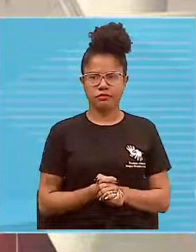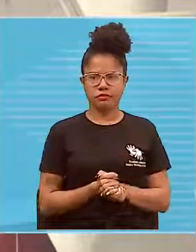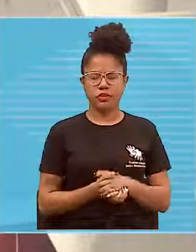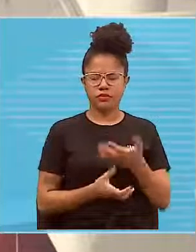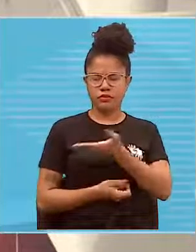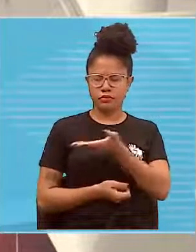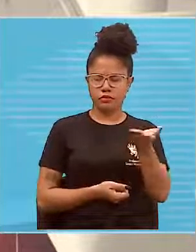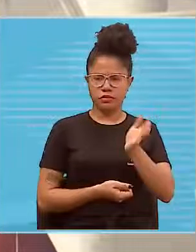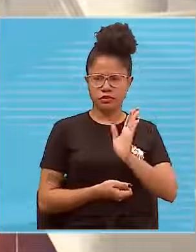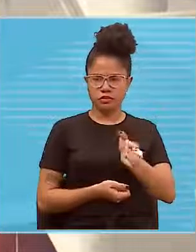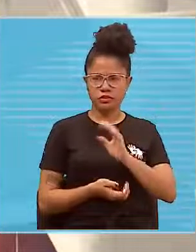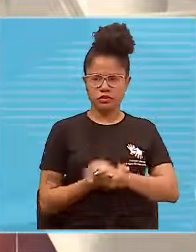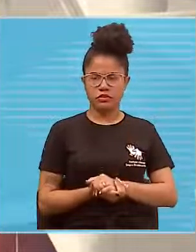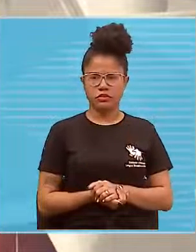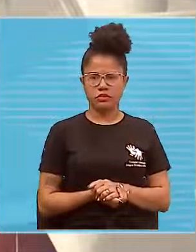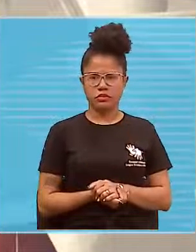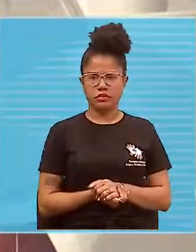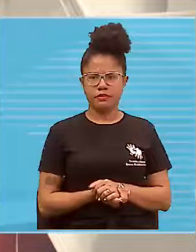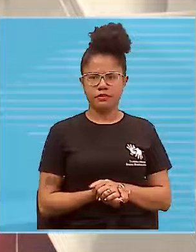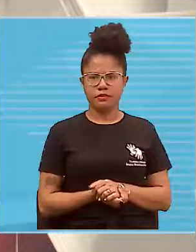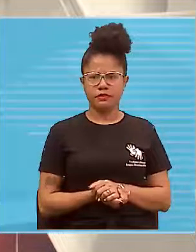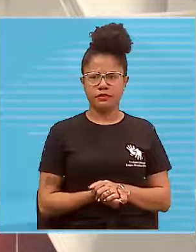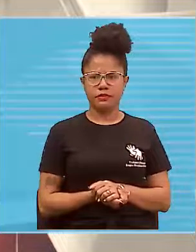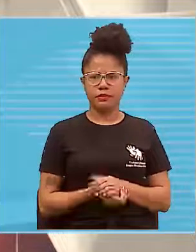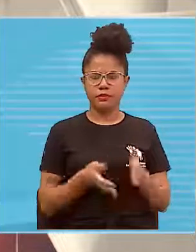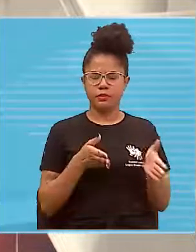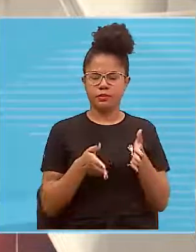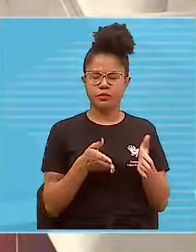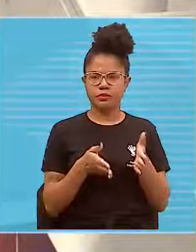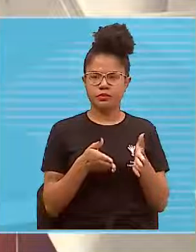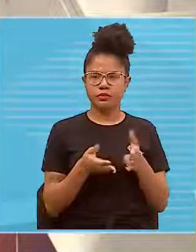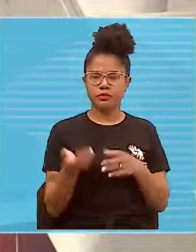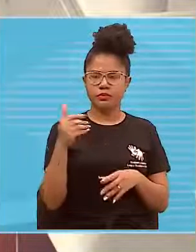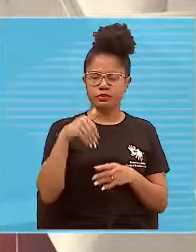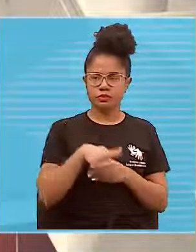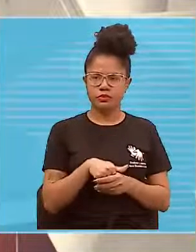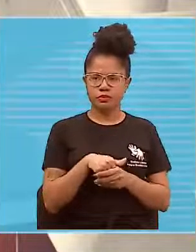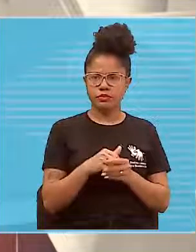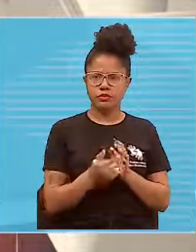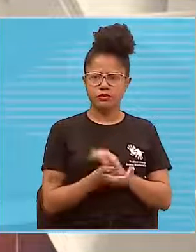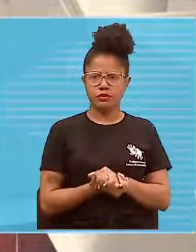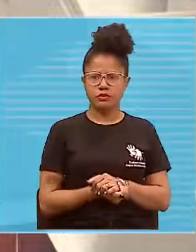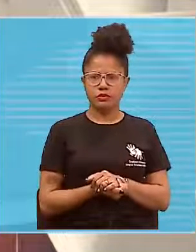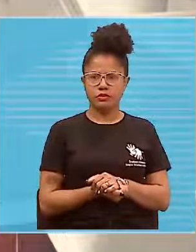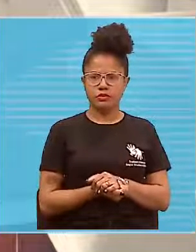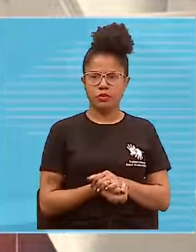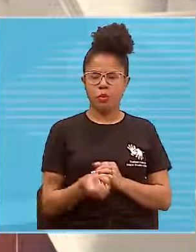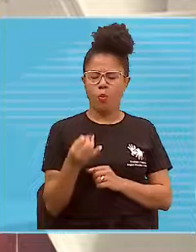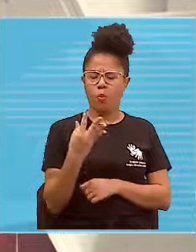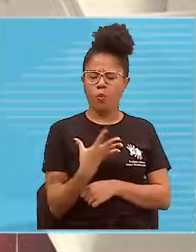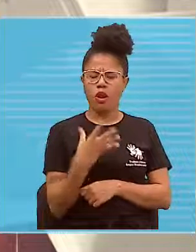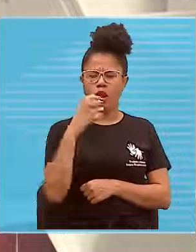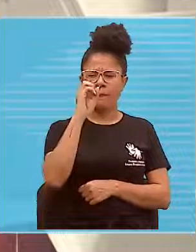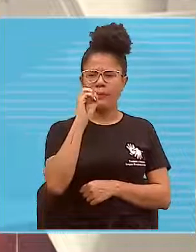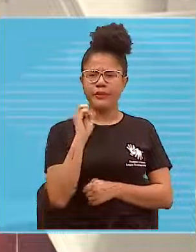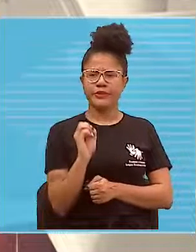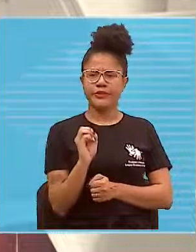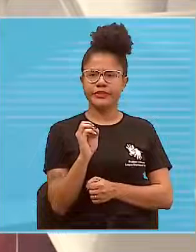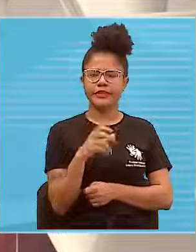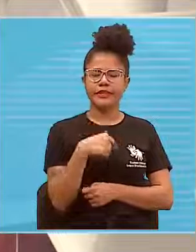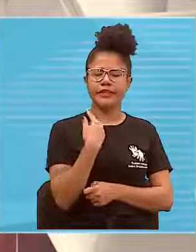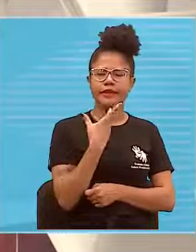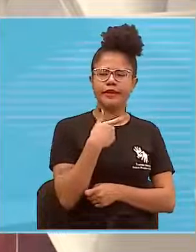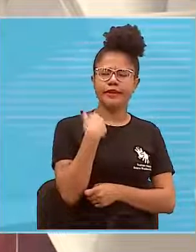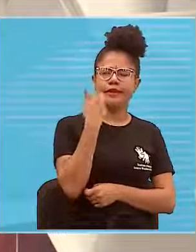Vocês já viram, na época da eleição, aquela questão da porcentagem, dizendo quem está